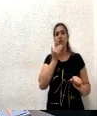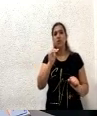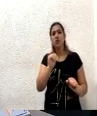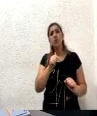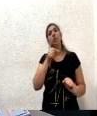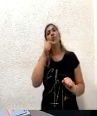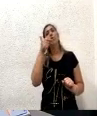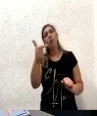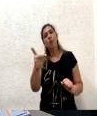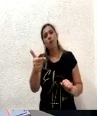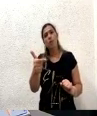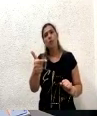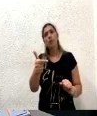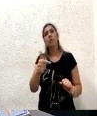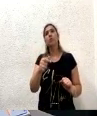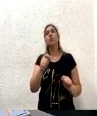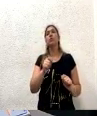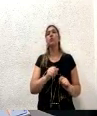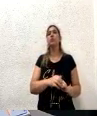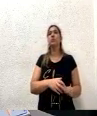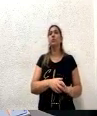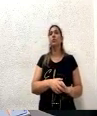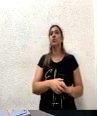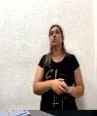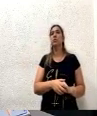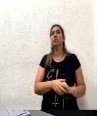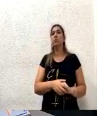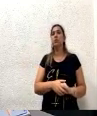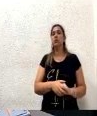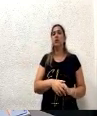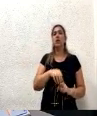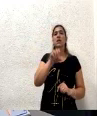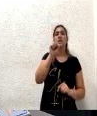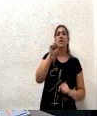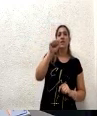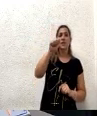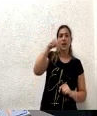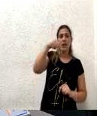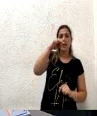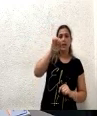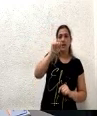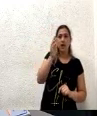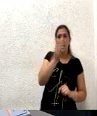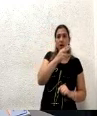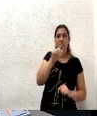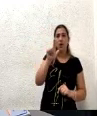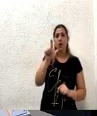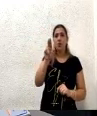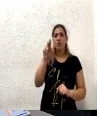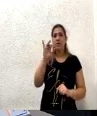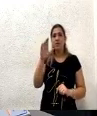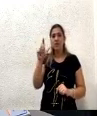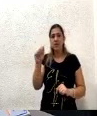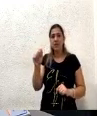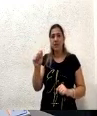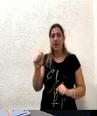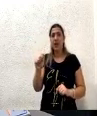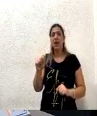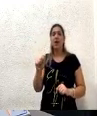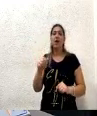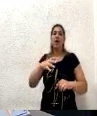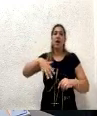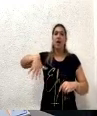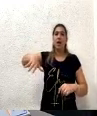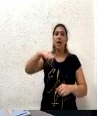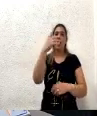o povo me cobra muito. Mariana, você fala tanto da Praça de Santa Luzia, que é a praça mais conhecida, como todo mundo fala,